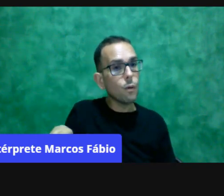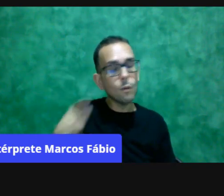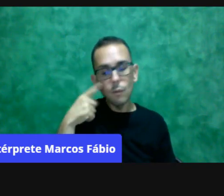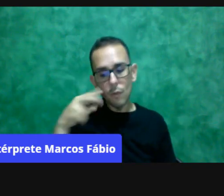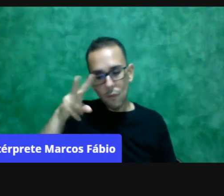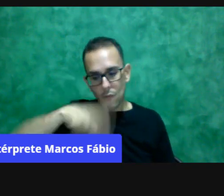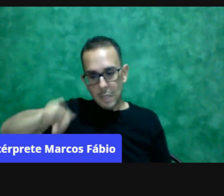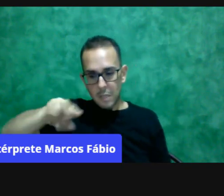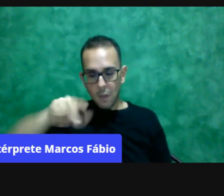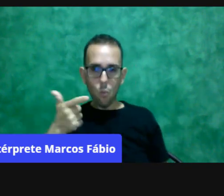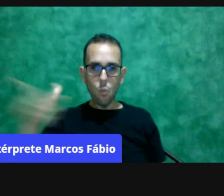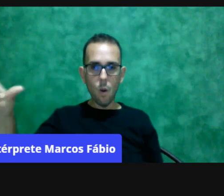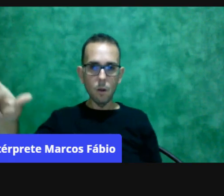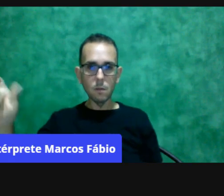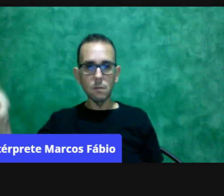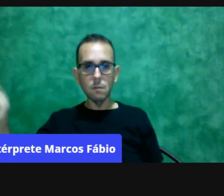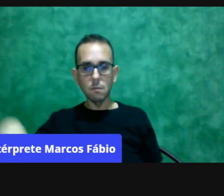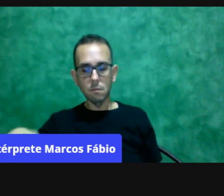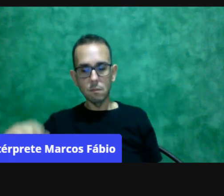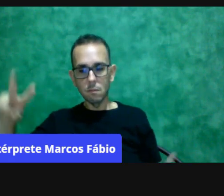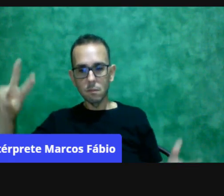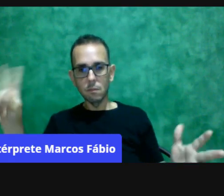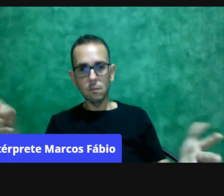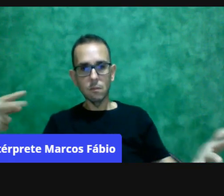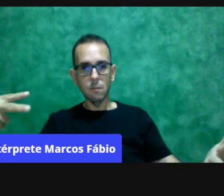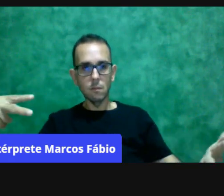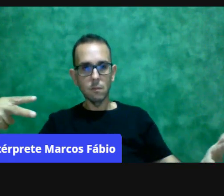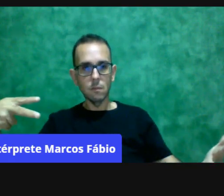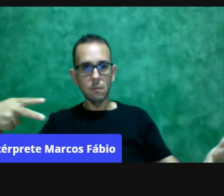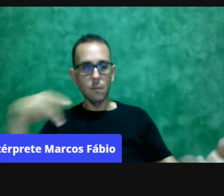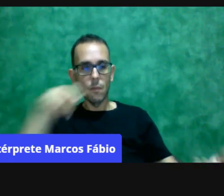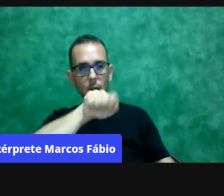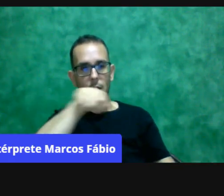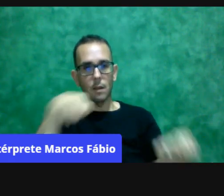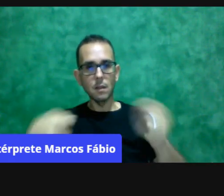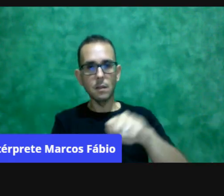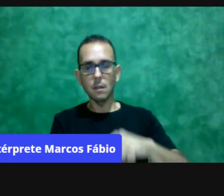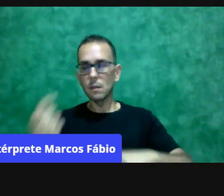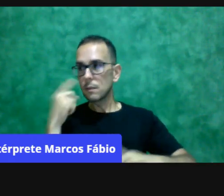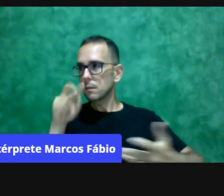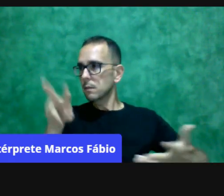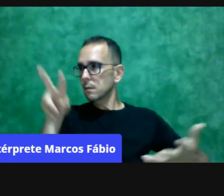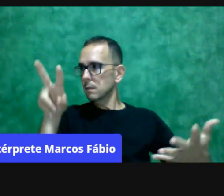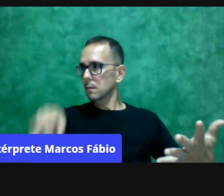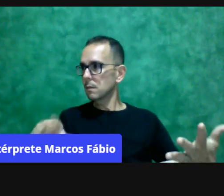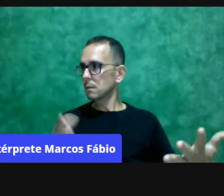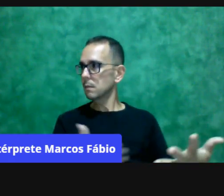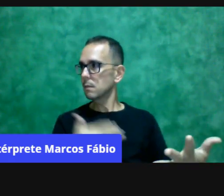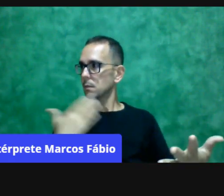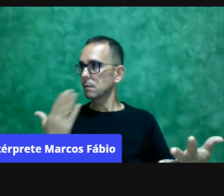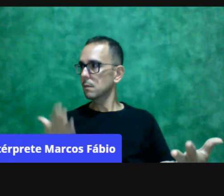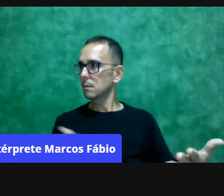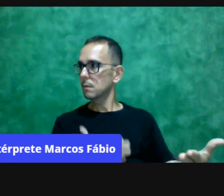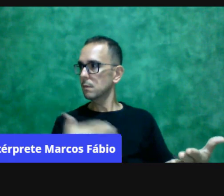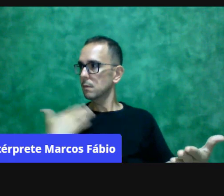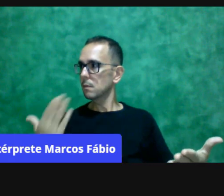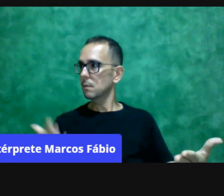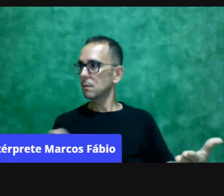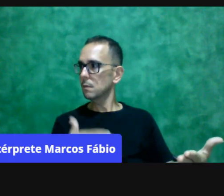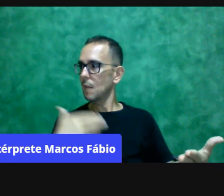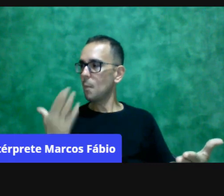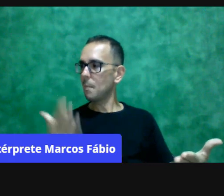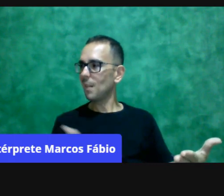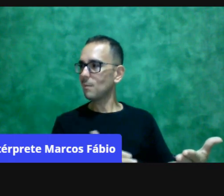dele um outro acesso para leitura, né? Vai ter transcrito em algum lugar para ele poder estar lendo e folheando para as crianças